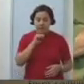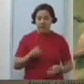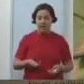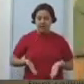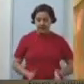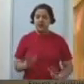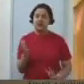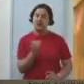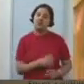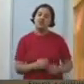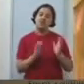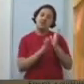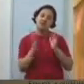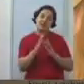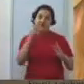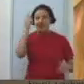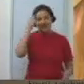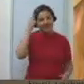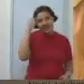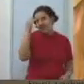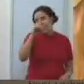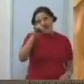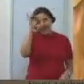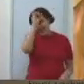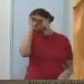E Jesus olhou para ele e pensou: anta,